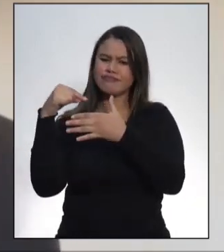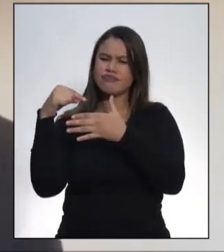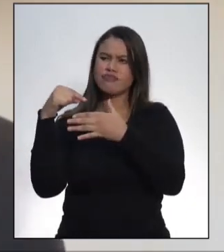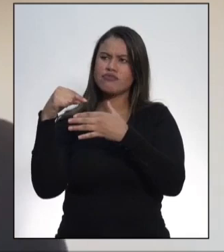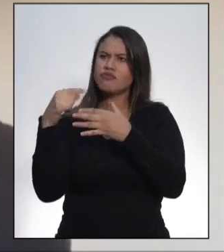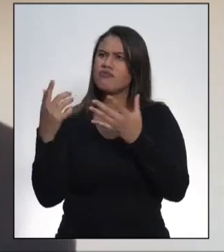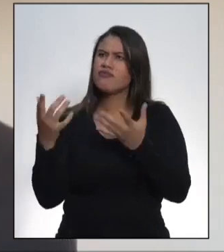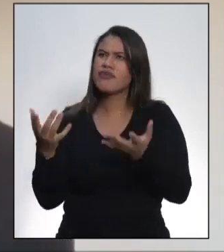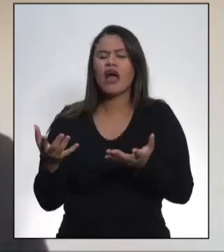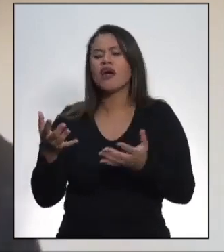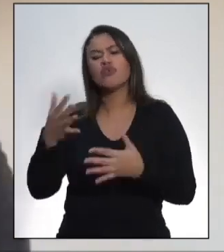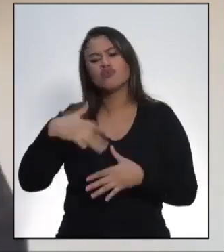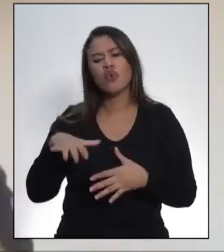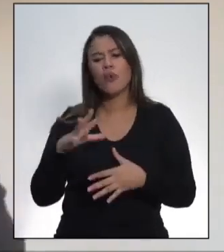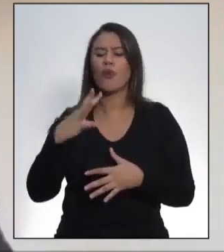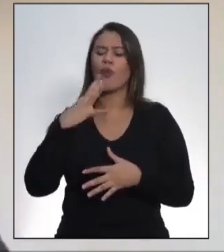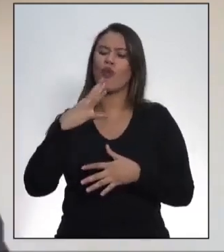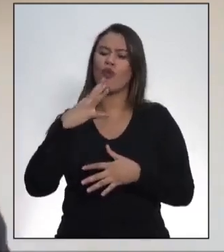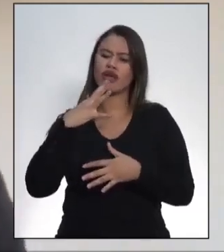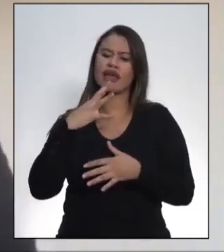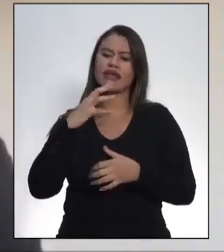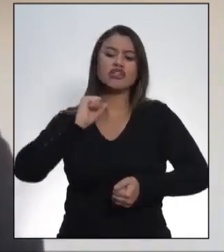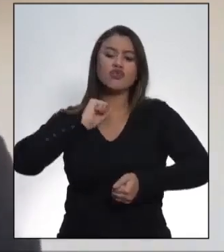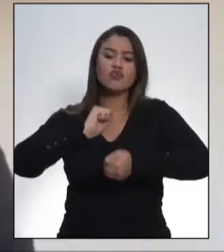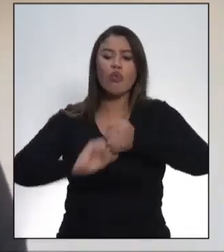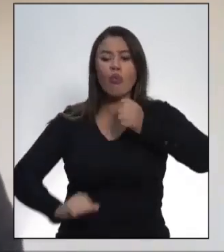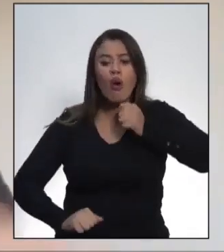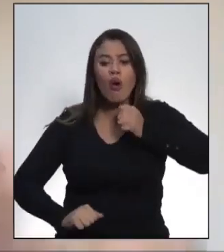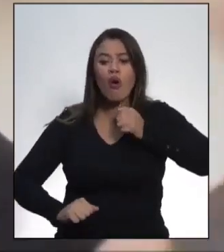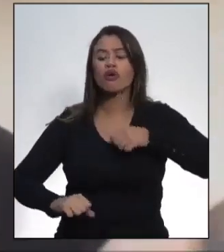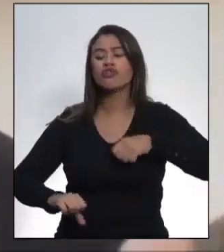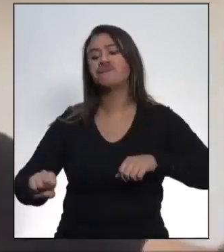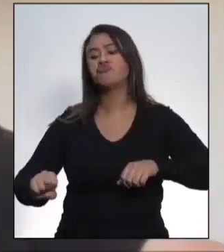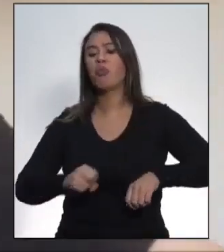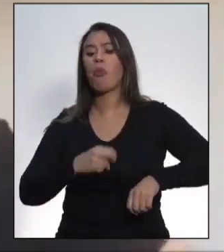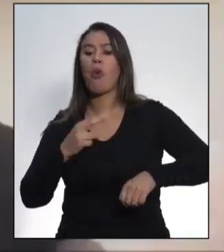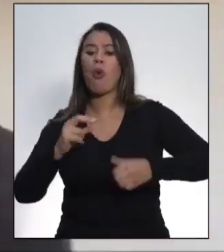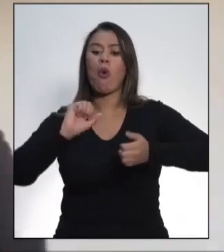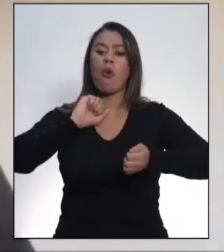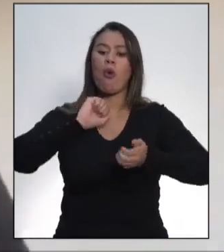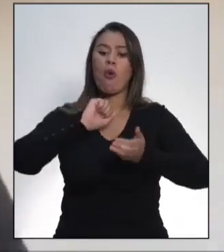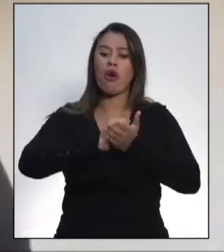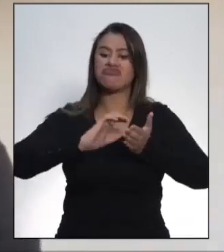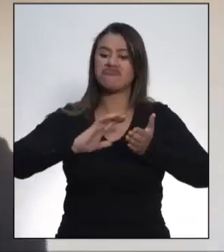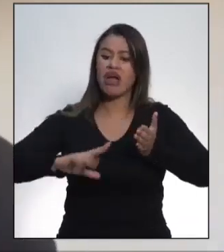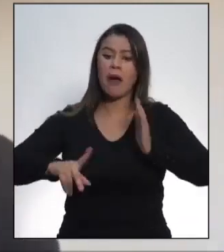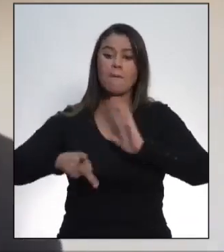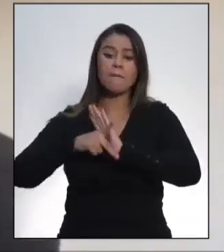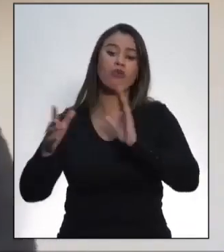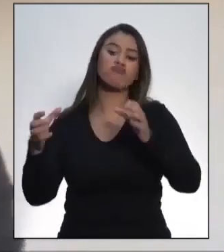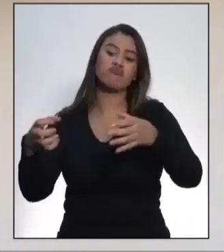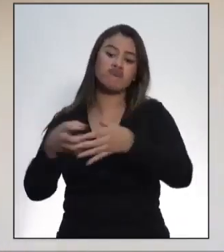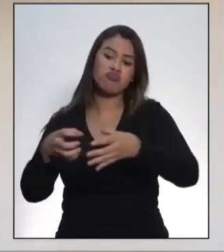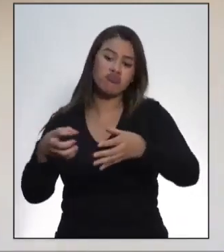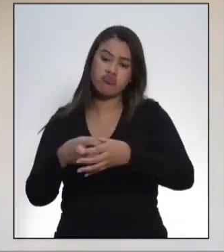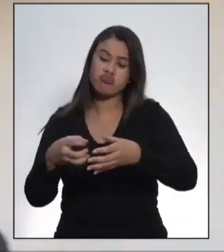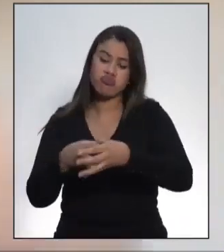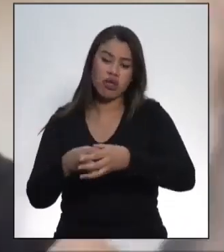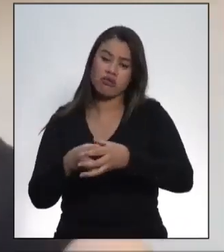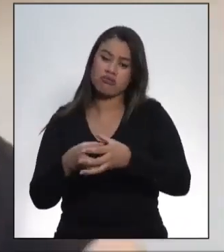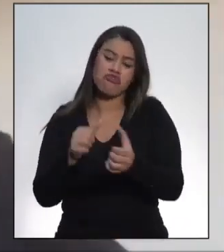esteve envolvido em algum esporte em equipe, em algum tipo de atividade em equipe. E aí pode ser desde jogar